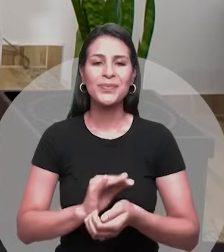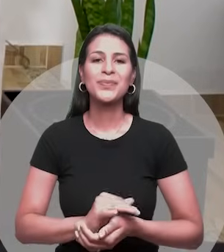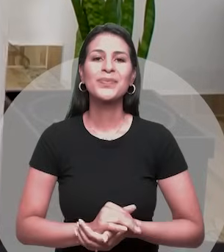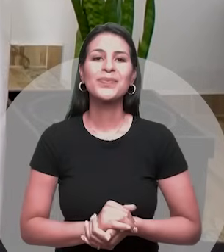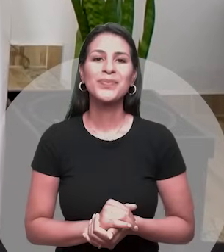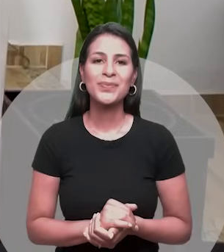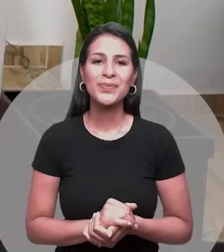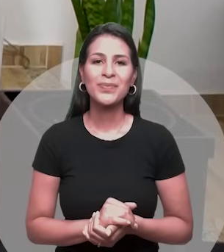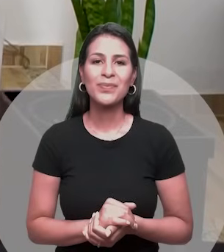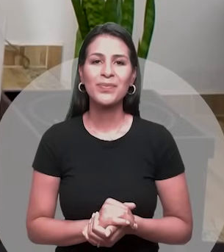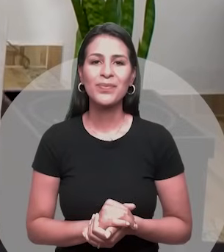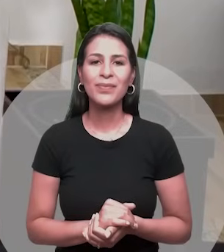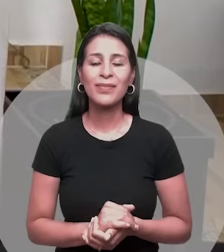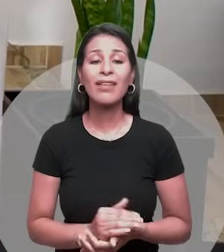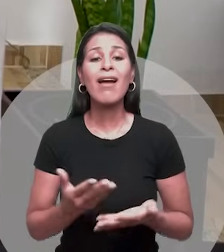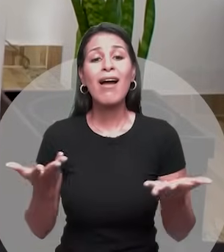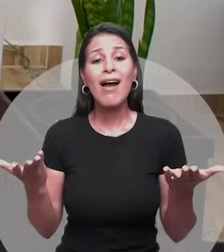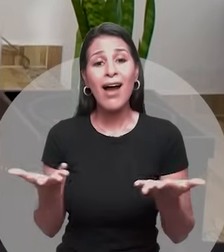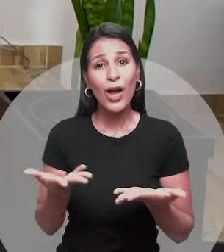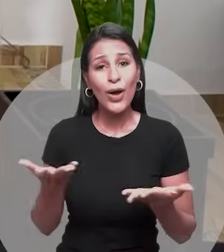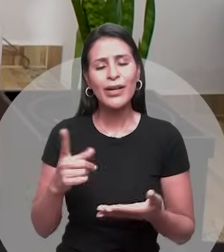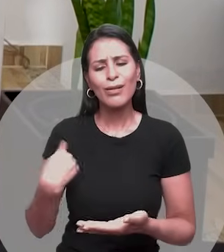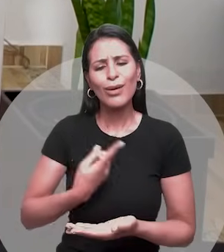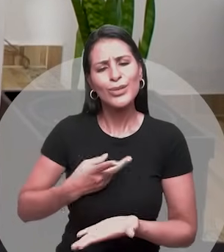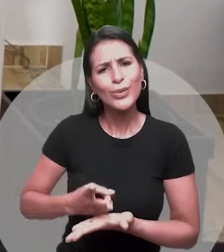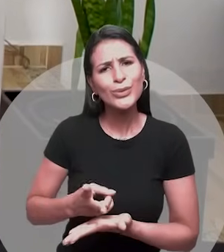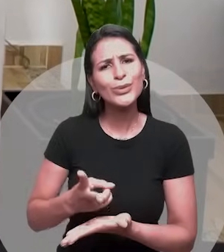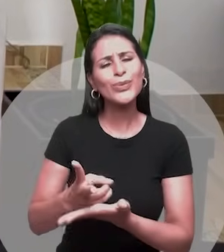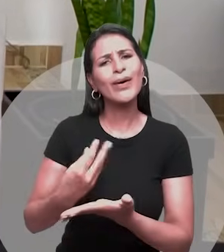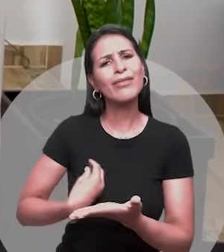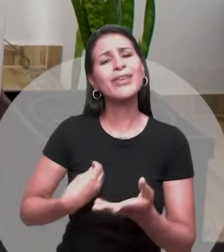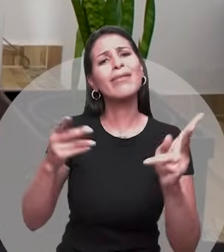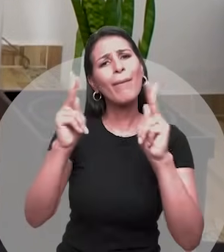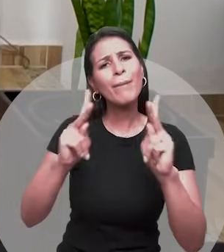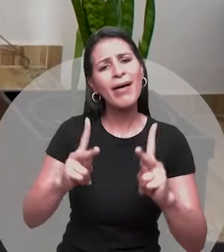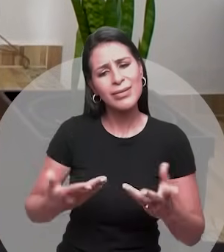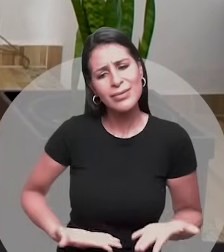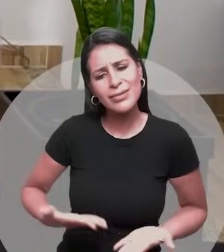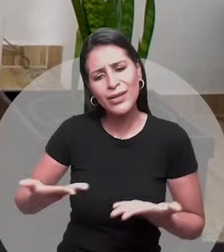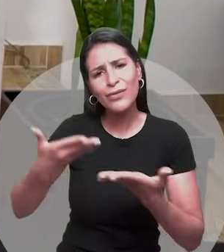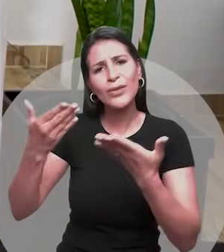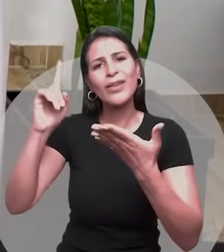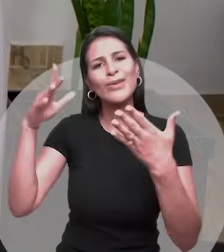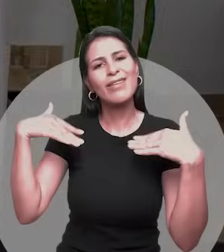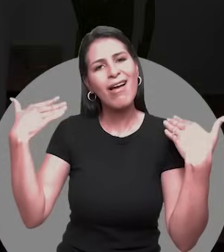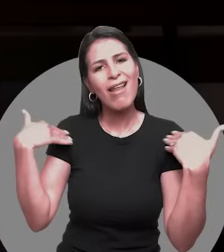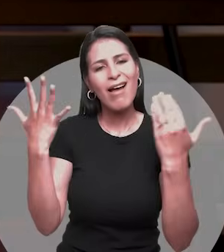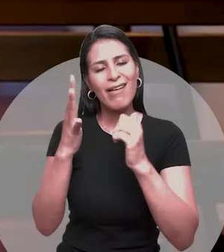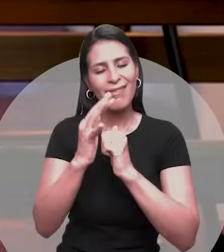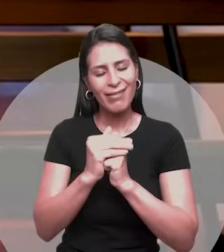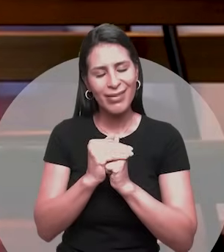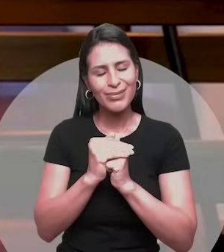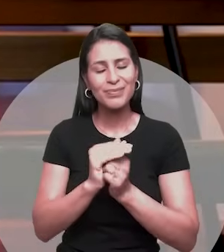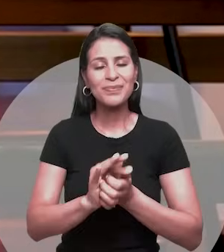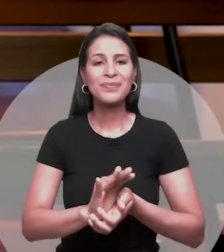Amém. Sigamos em paz e sirvamos ao nosso Deus com alegria. Amém.